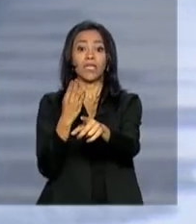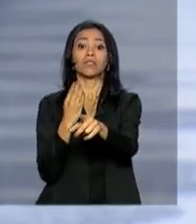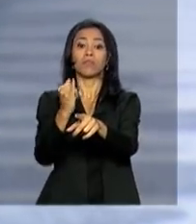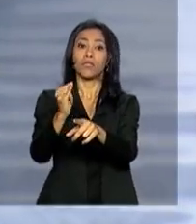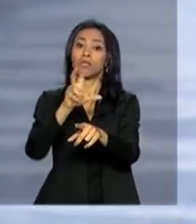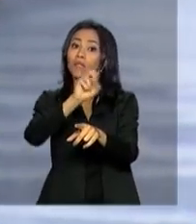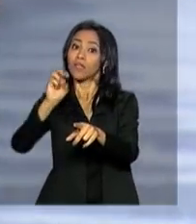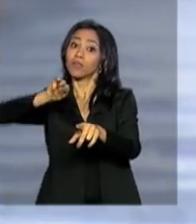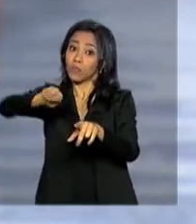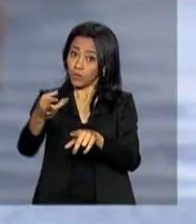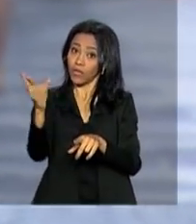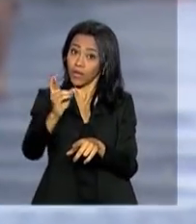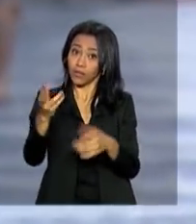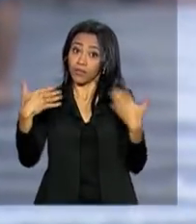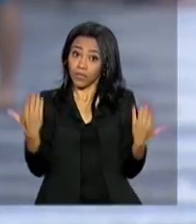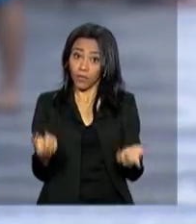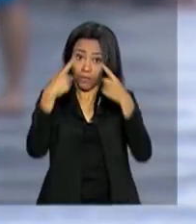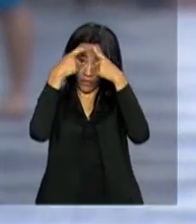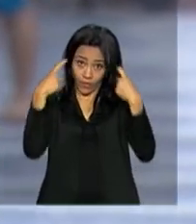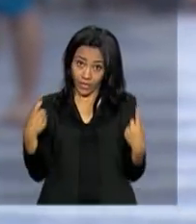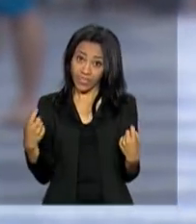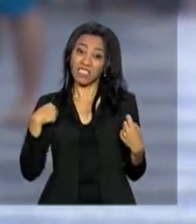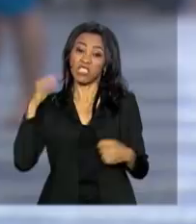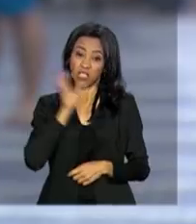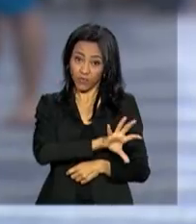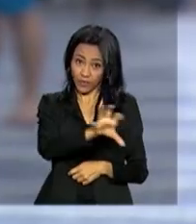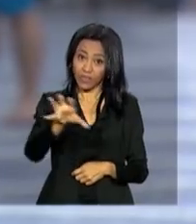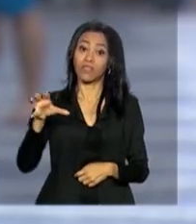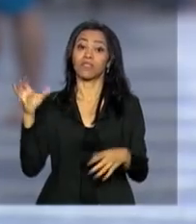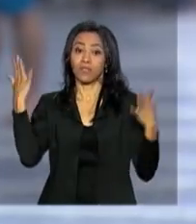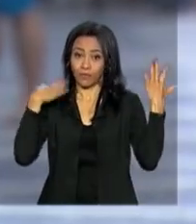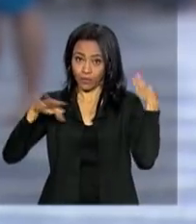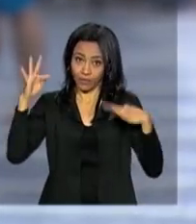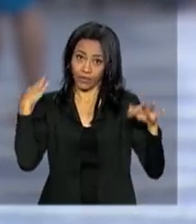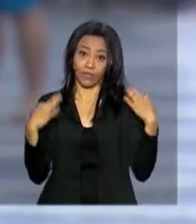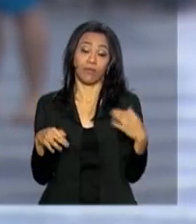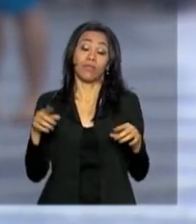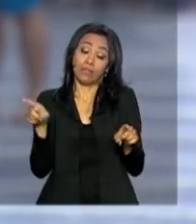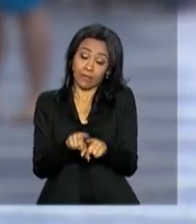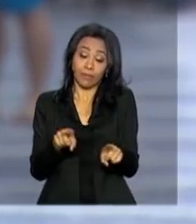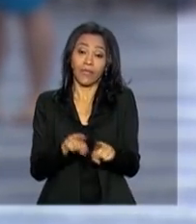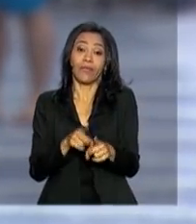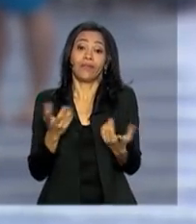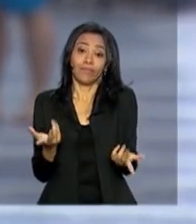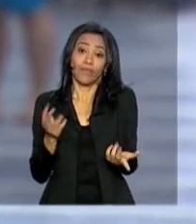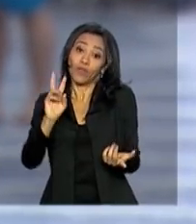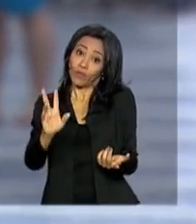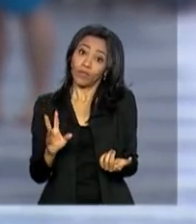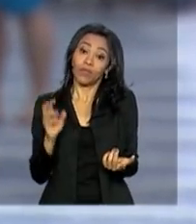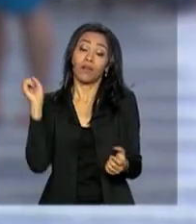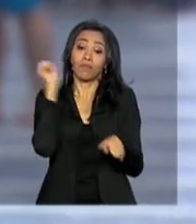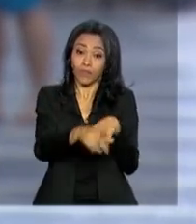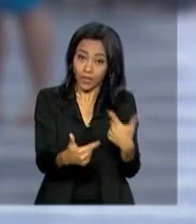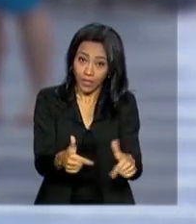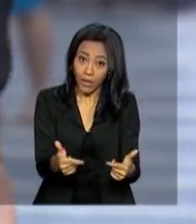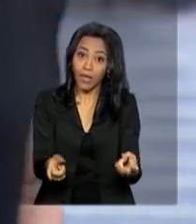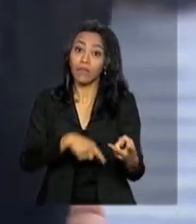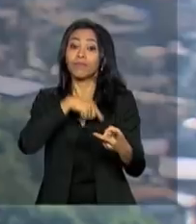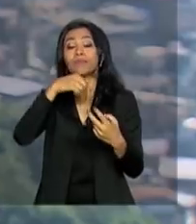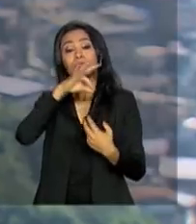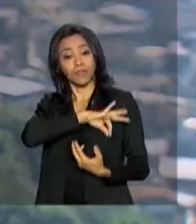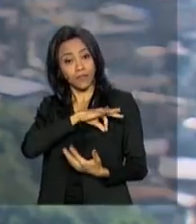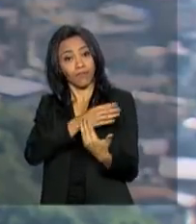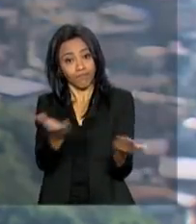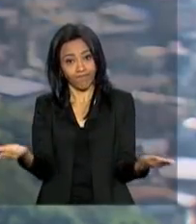na cidade. A violência traz impactos para o turismo e, consequentemente, para a geração de emprego e de